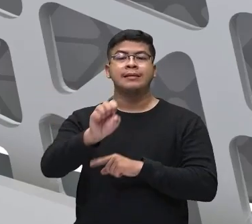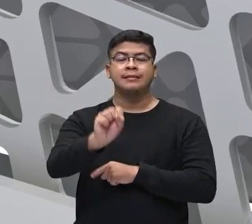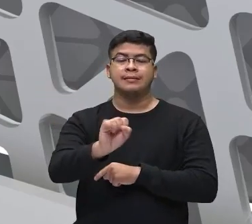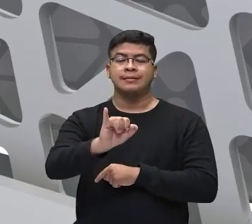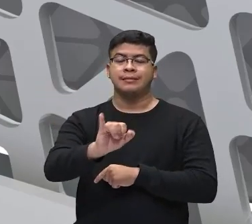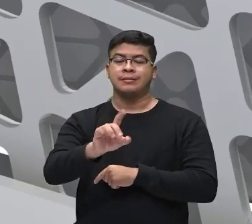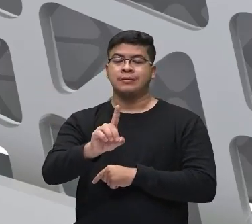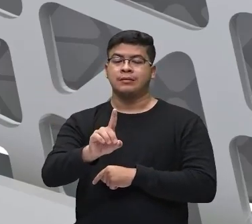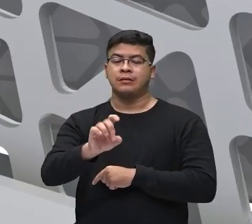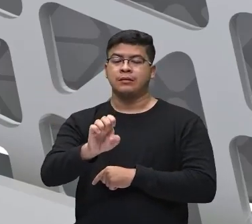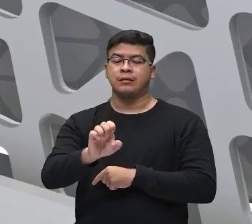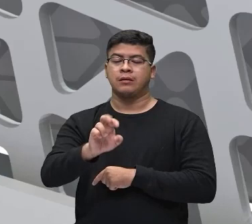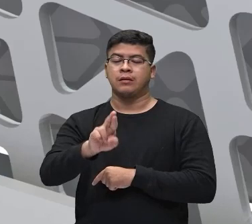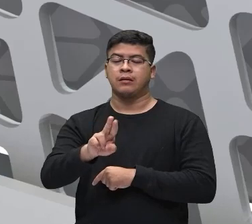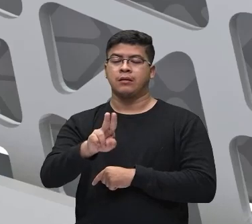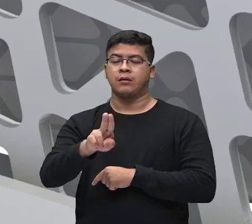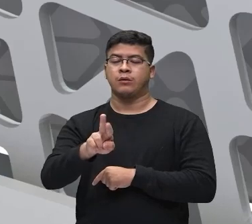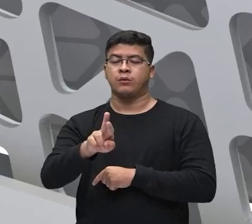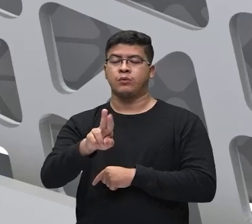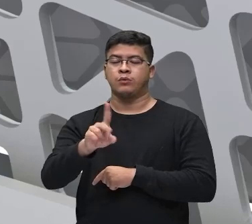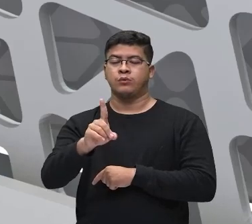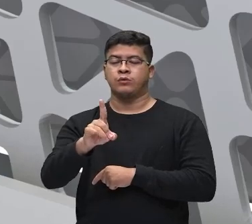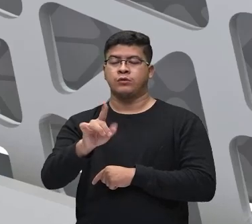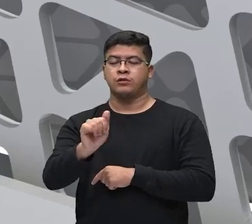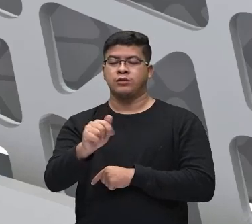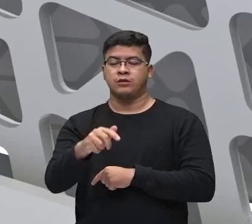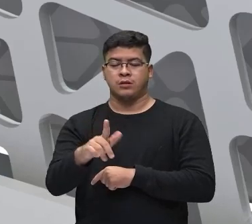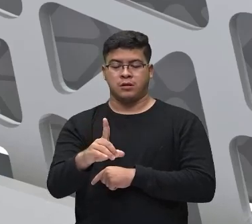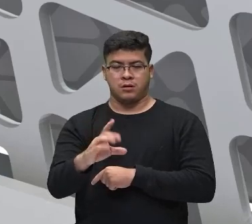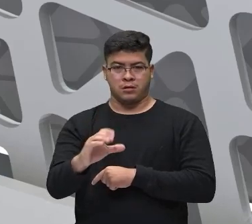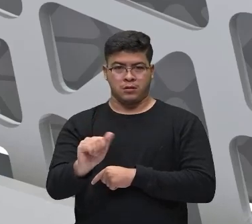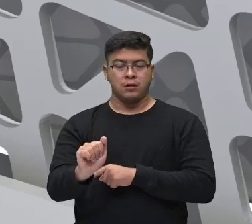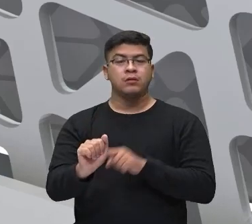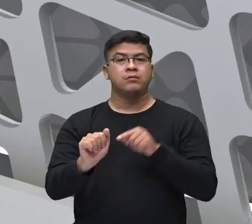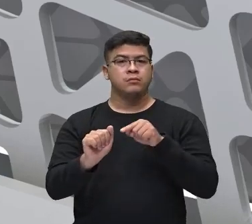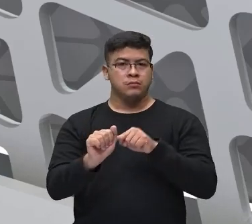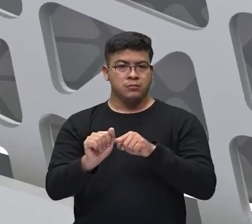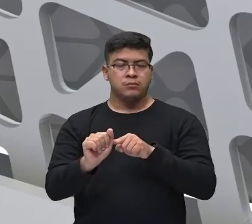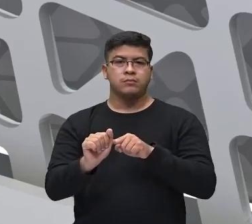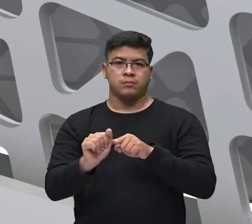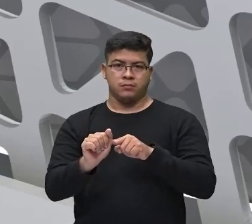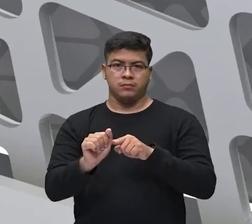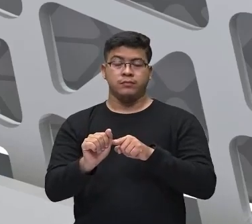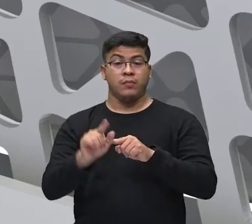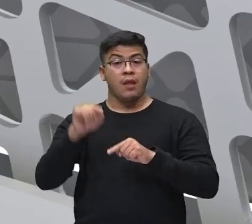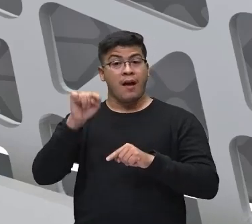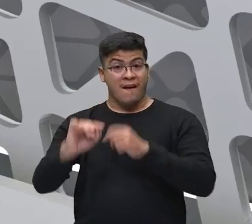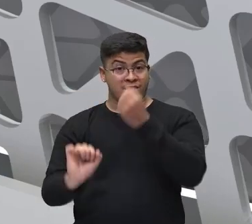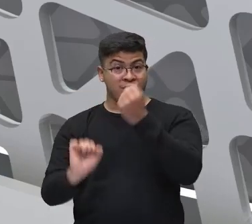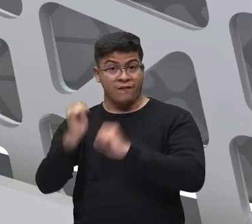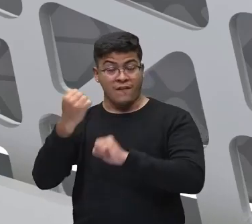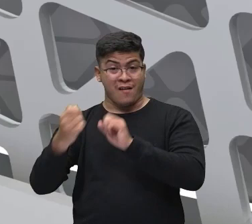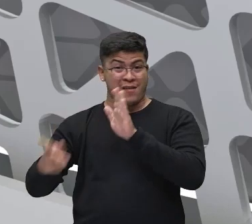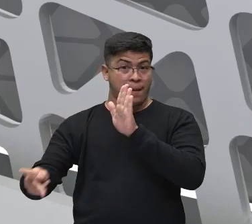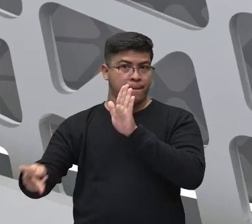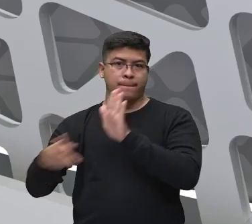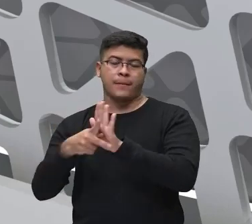de substâncias e garantindo aí novos produtos. Isso é uma das aplicações